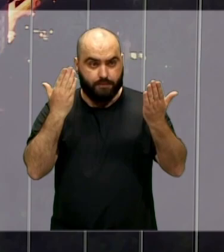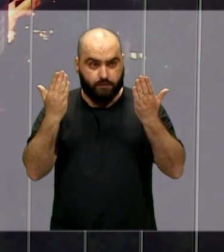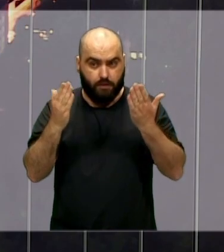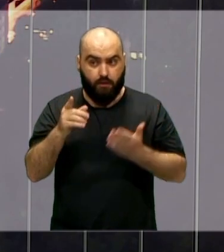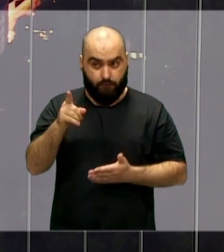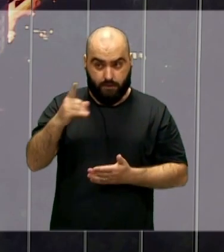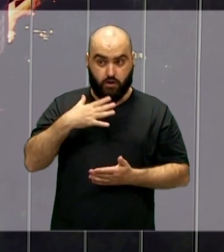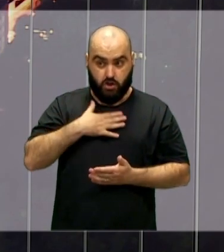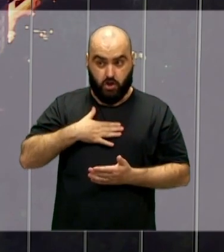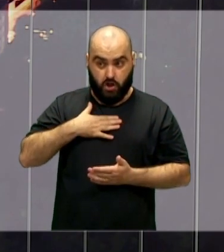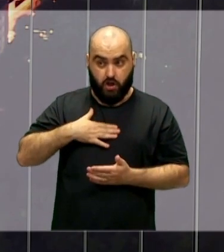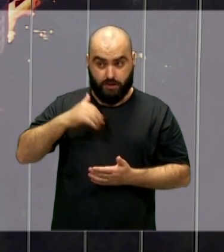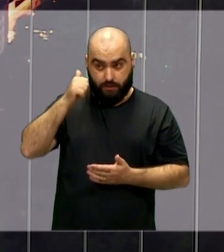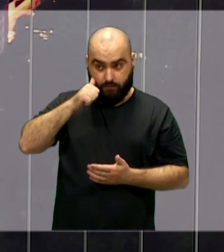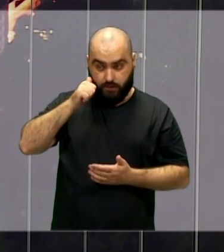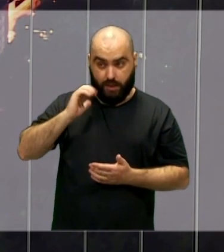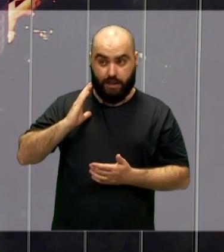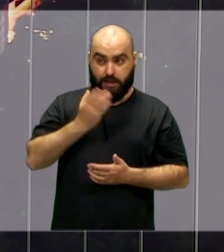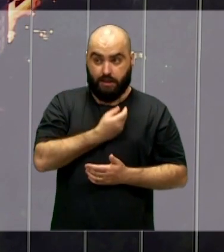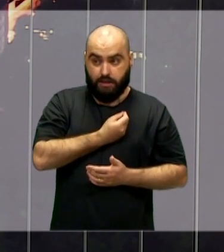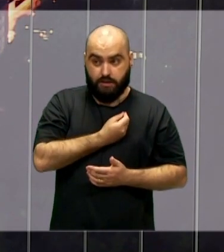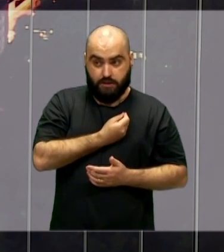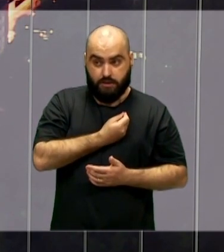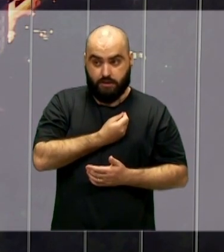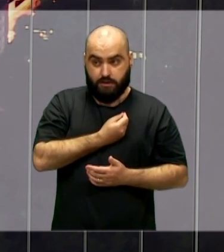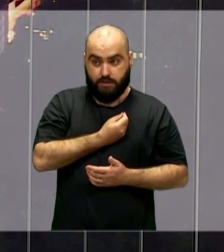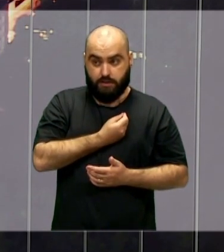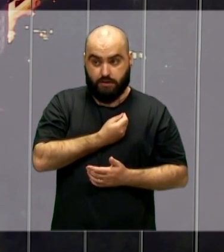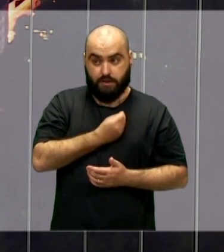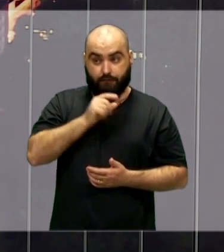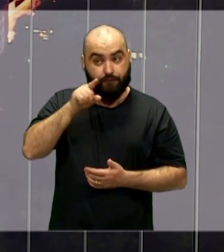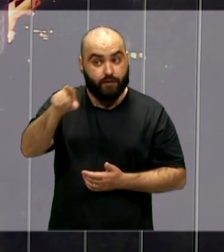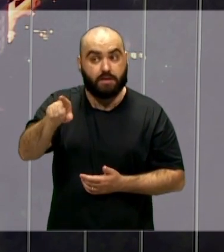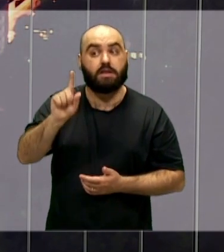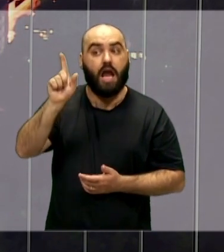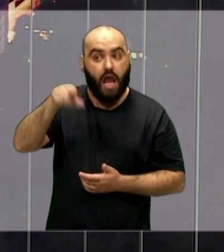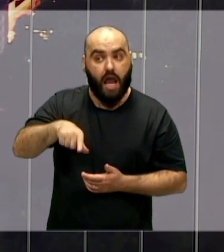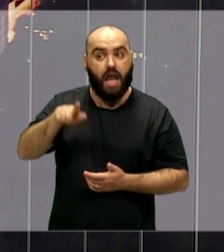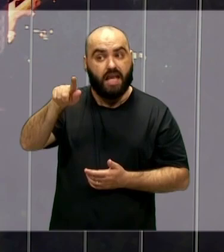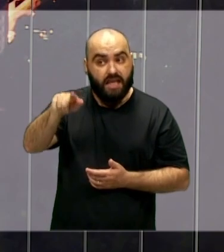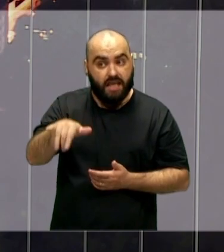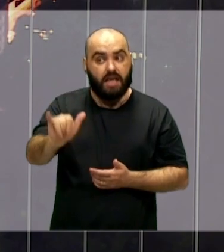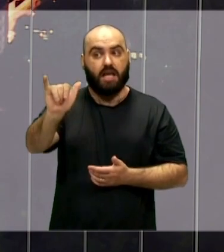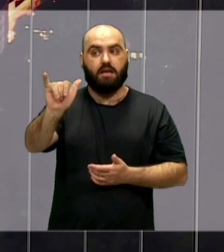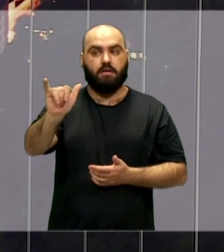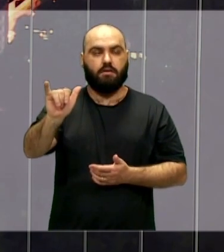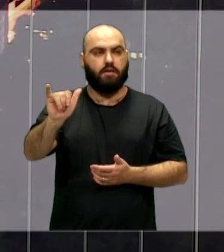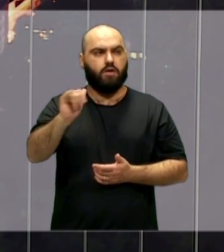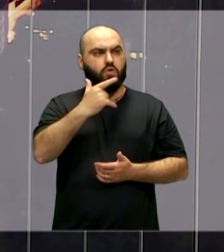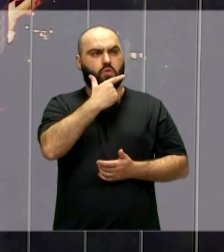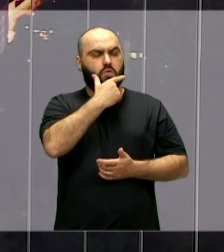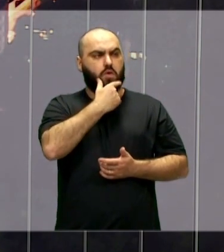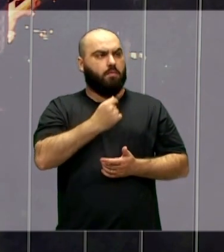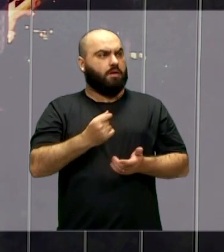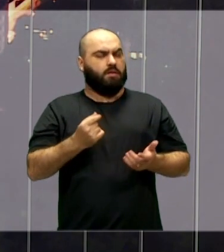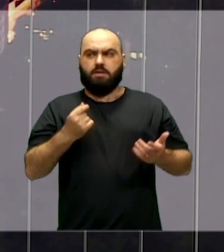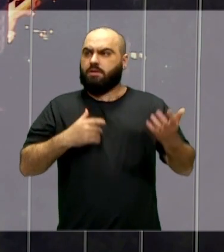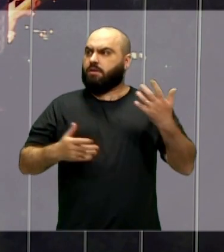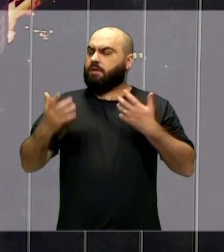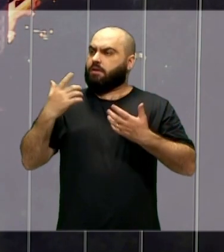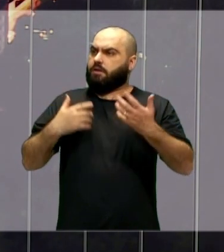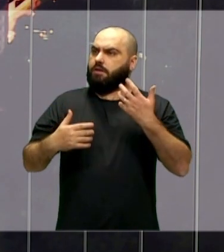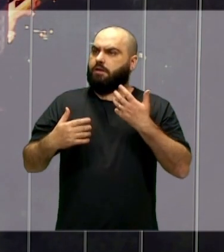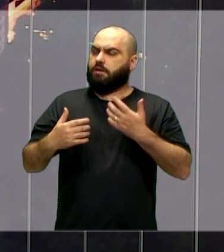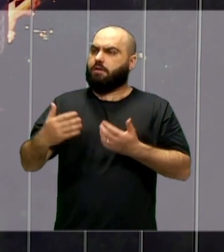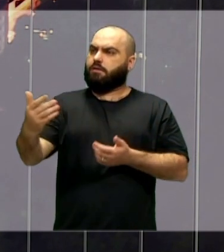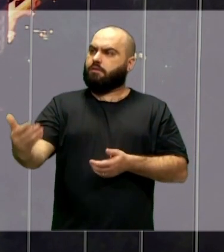mulheres trans, então você é gay. Isso acabar com a cabeça dele, porque ele não entendia dessa forma. E quando me procuram, eles